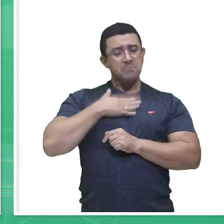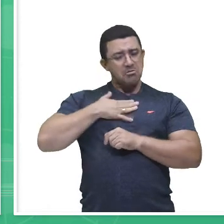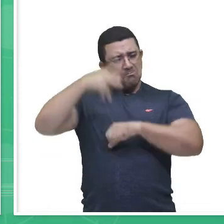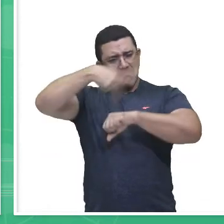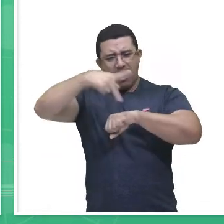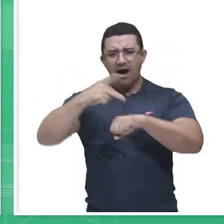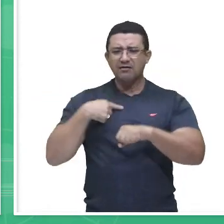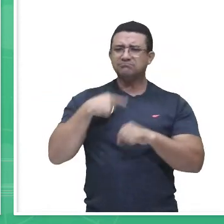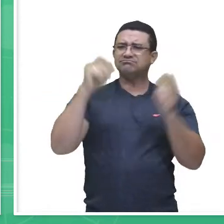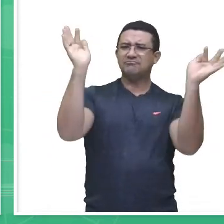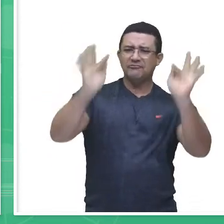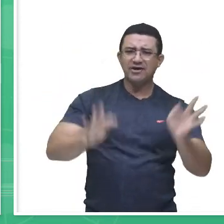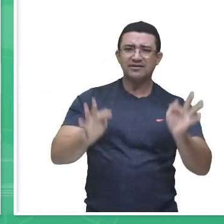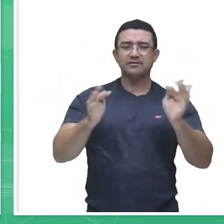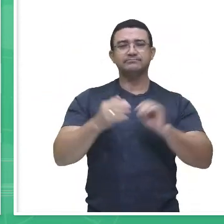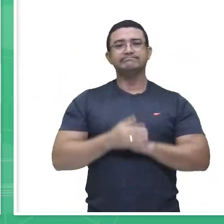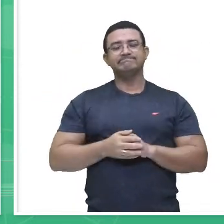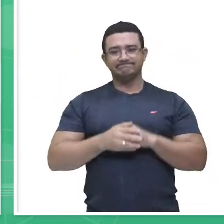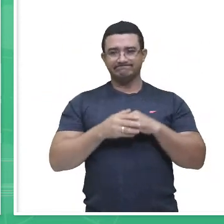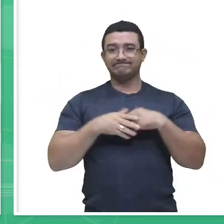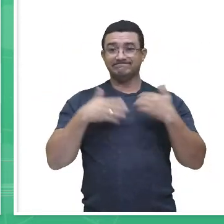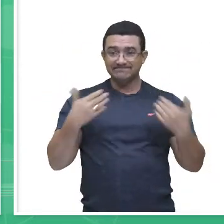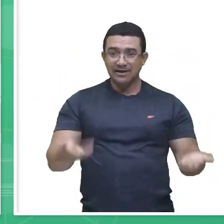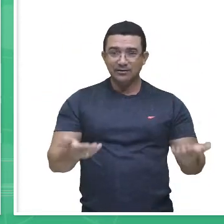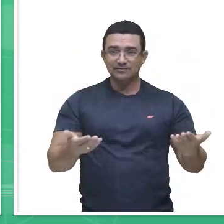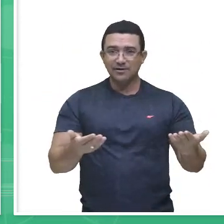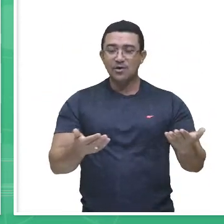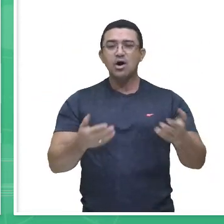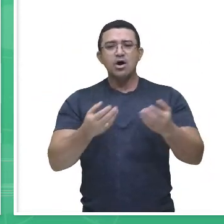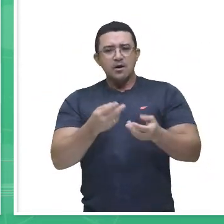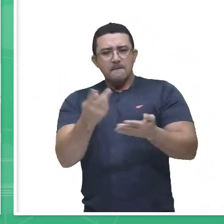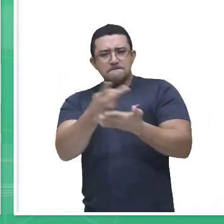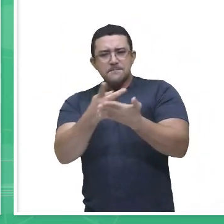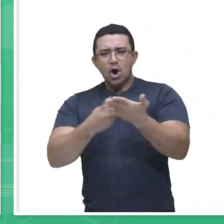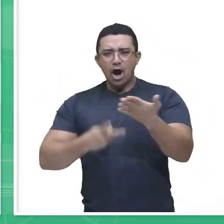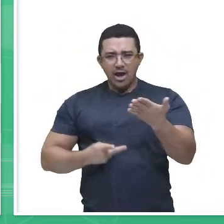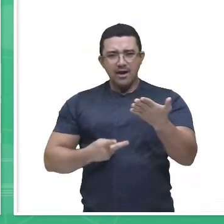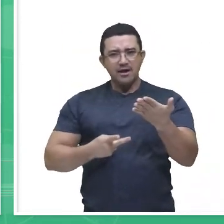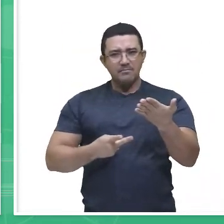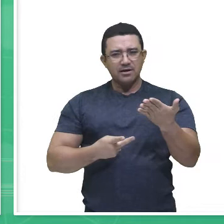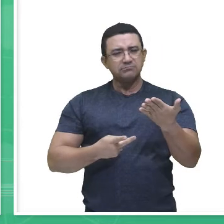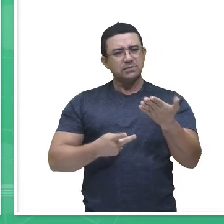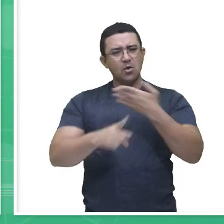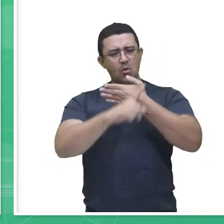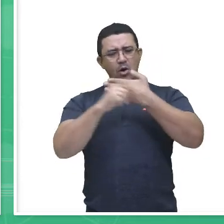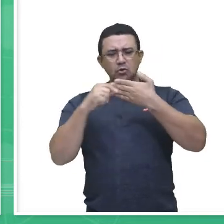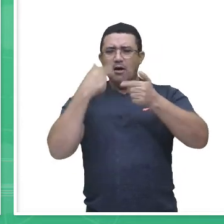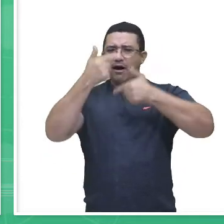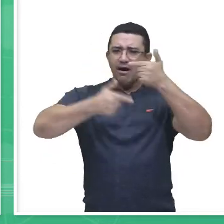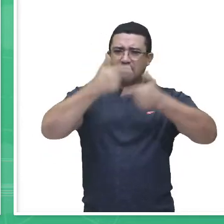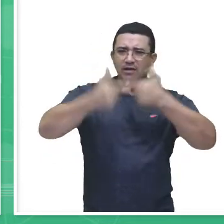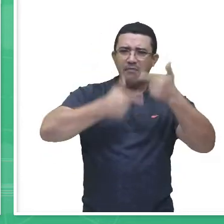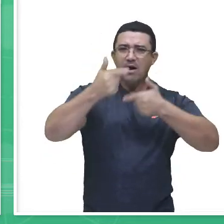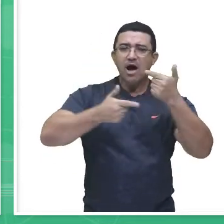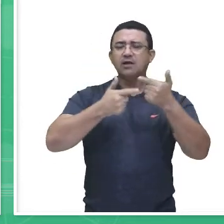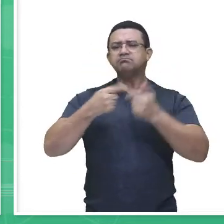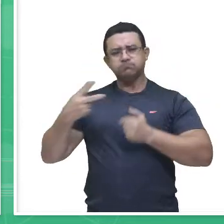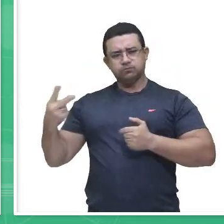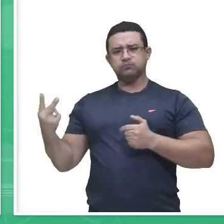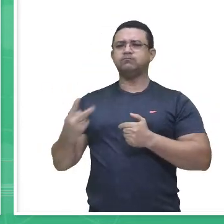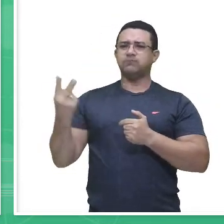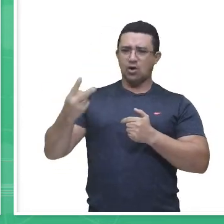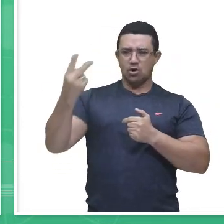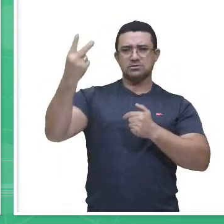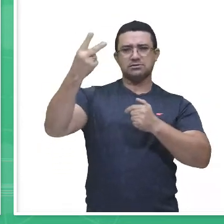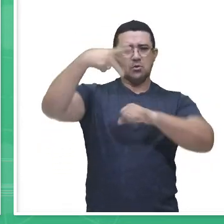país, na minha nação. Então é exatamente isso que o nosso poema traz. Percebo que Gonçalves Dias trabalha exatamente essa valorização